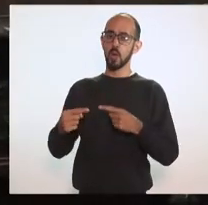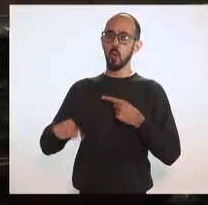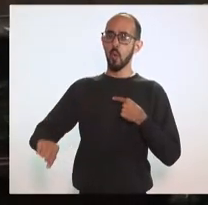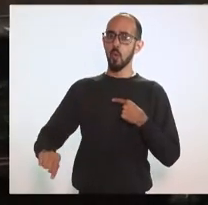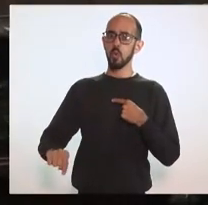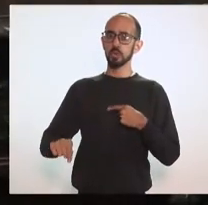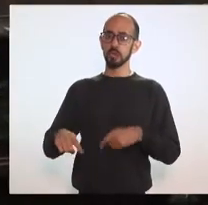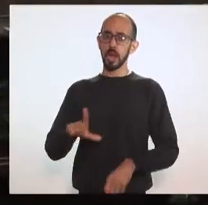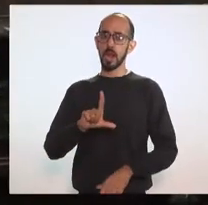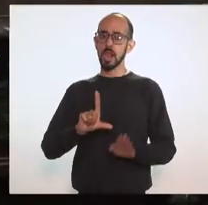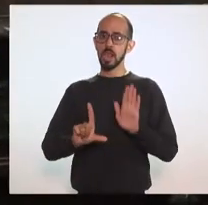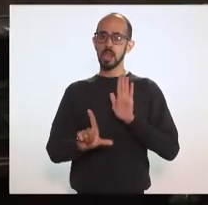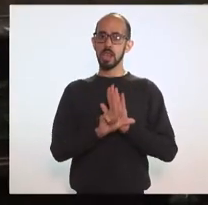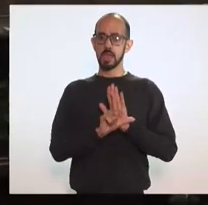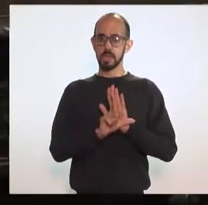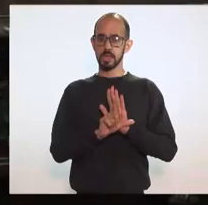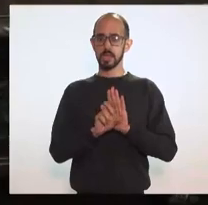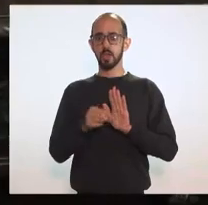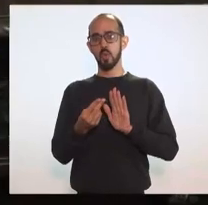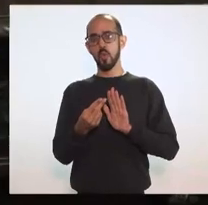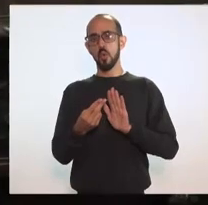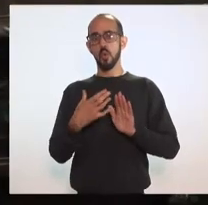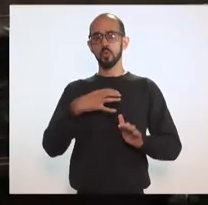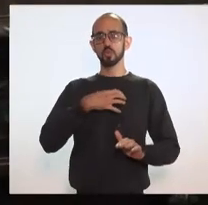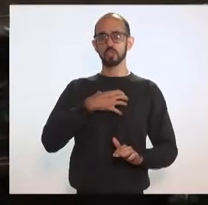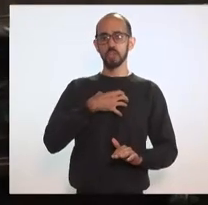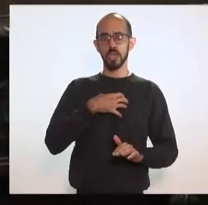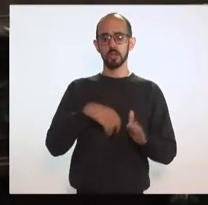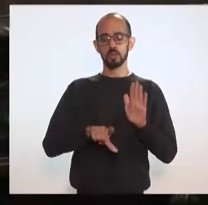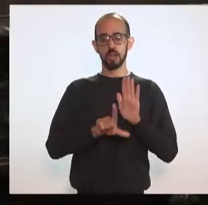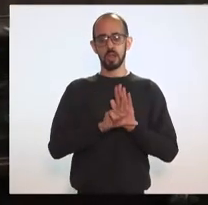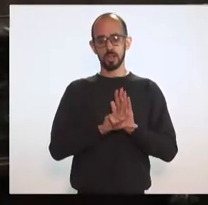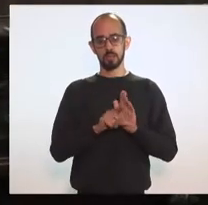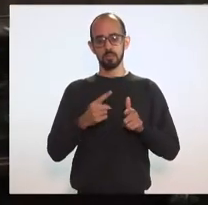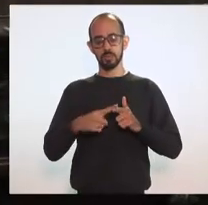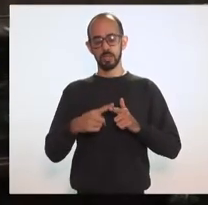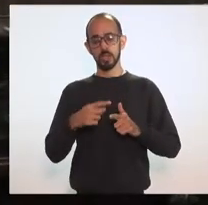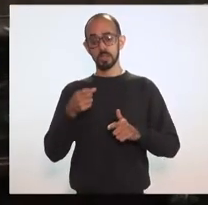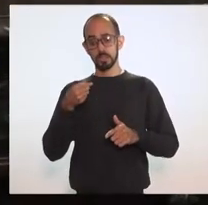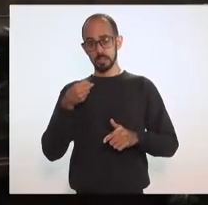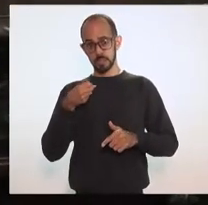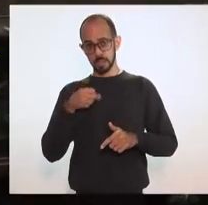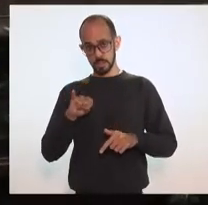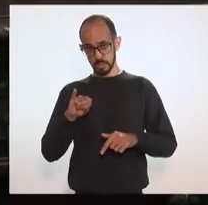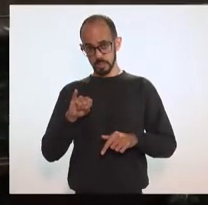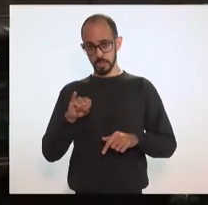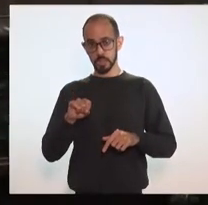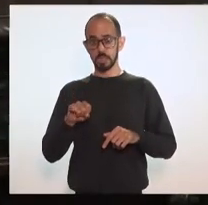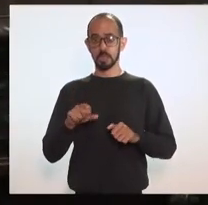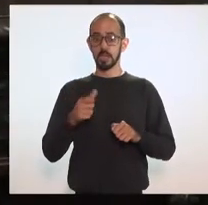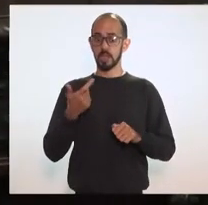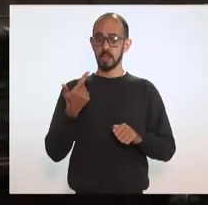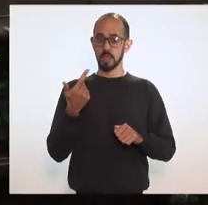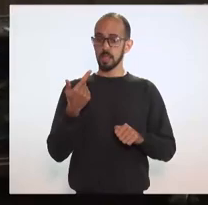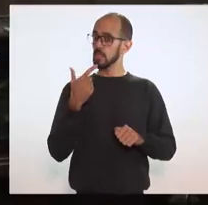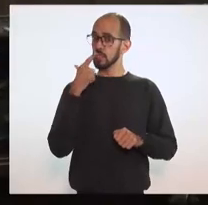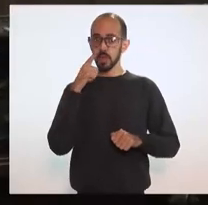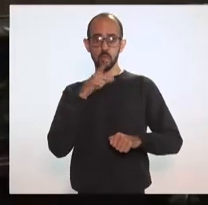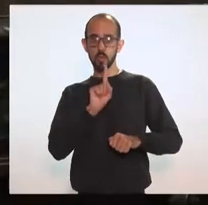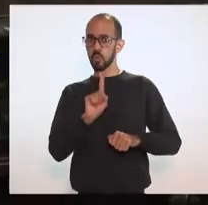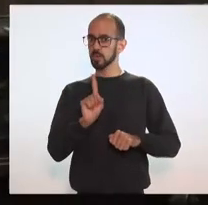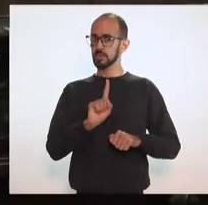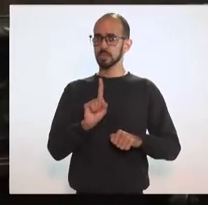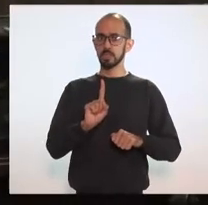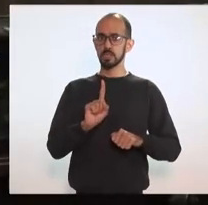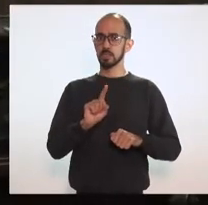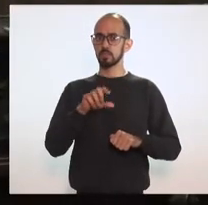ou é apenas contra a lei na forma que se eventualmente se eventualmente não logramos êxito